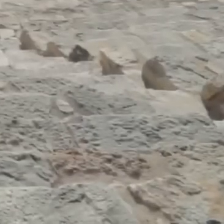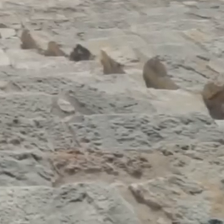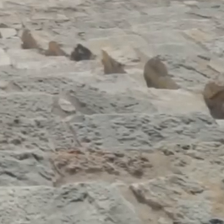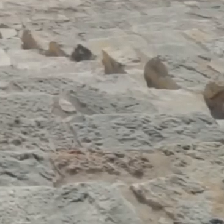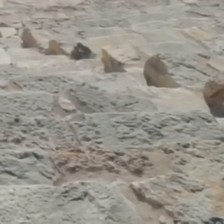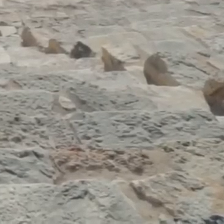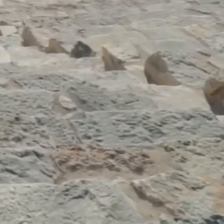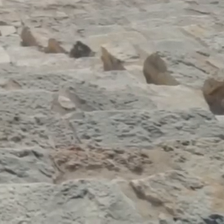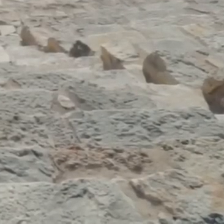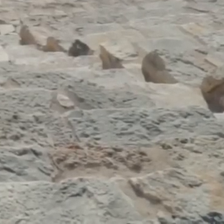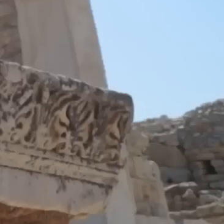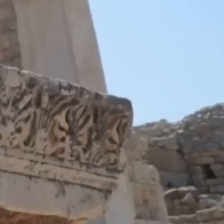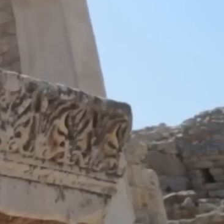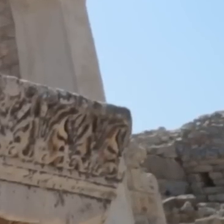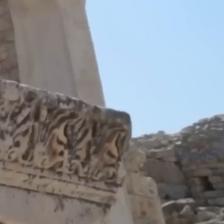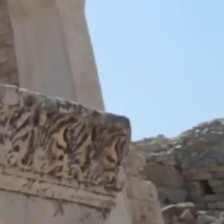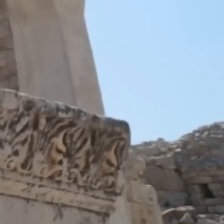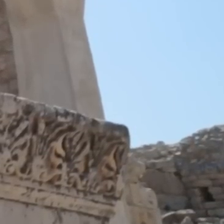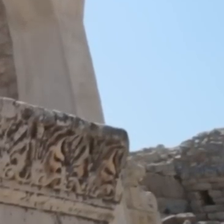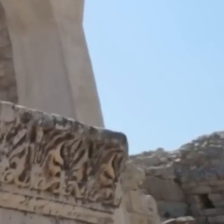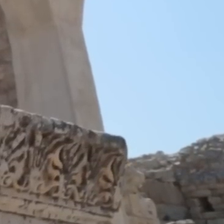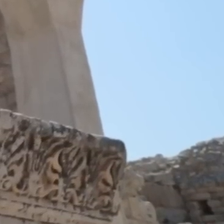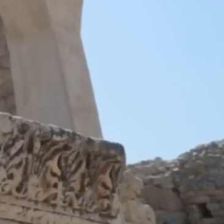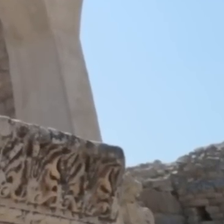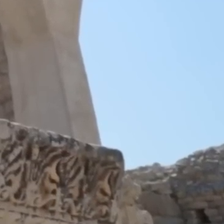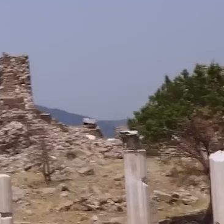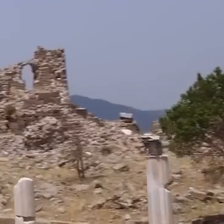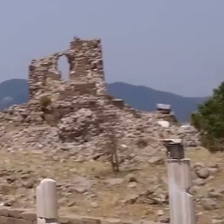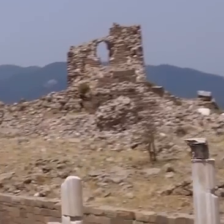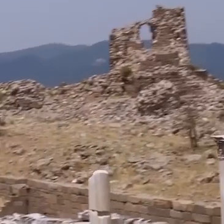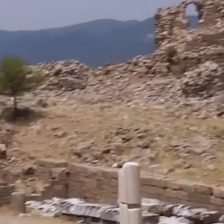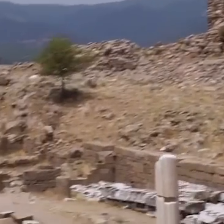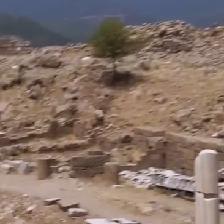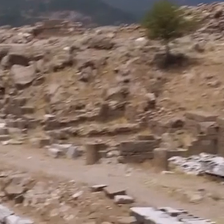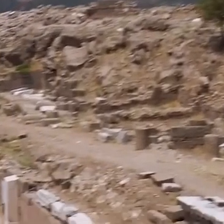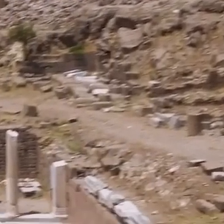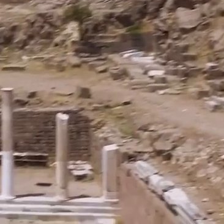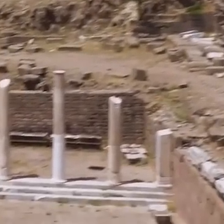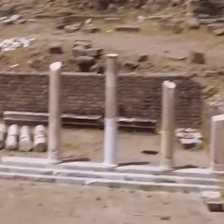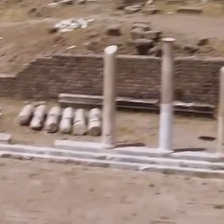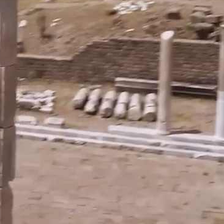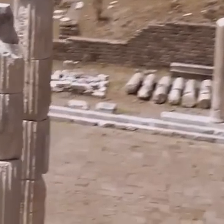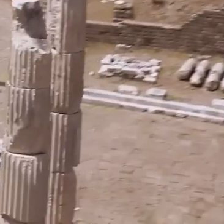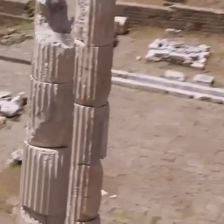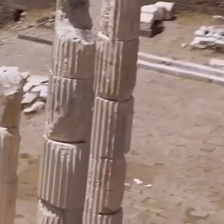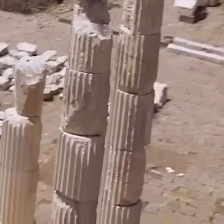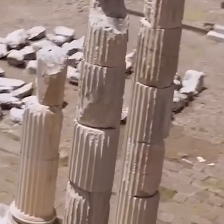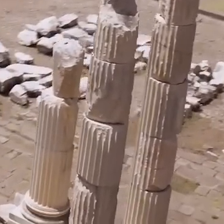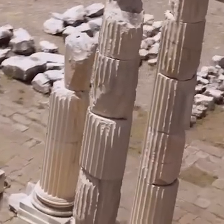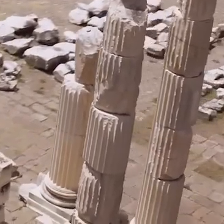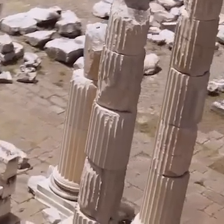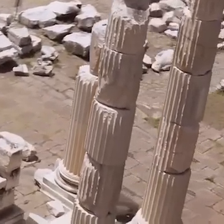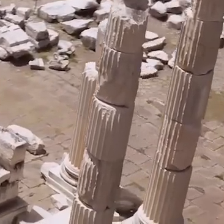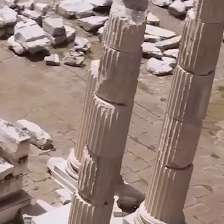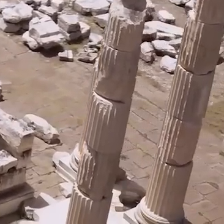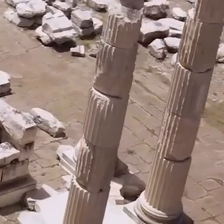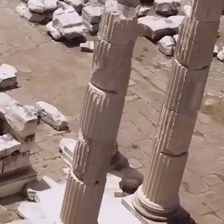Uma série que aborda o aspecto histórico e profético das 7 cartas do Apocalipse.